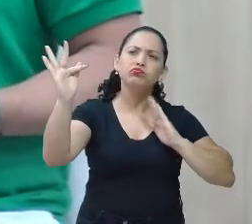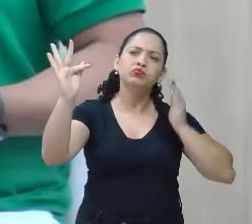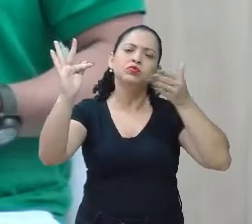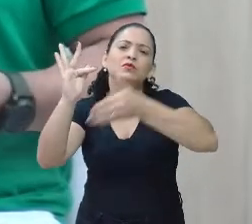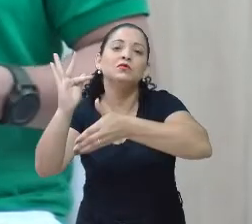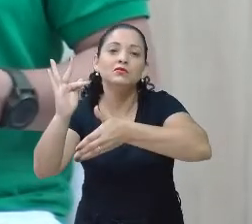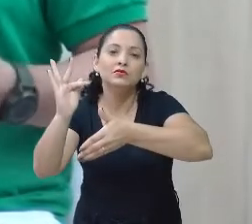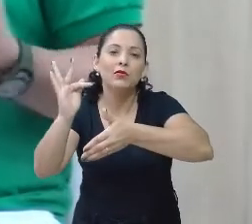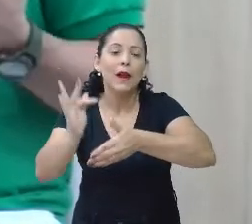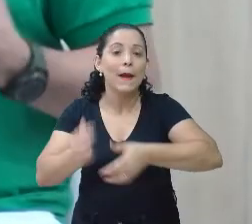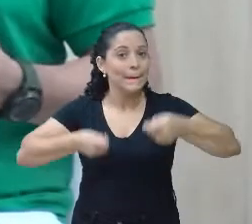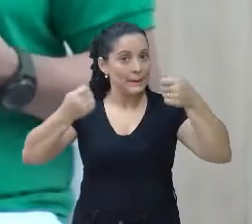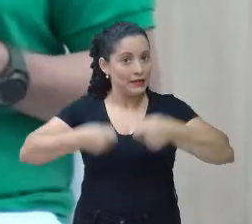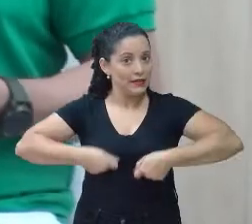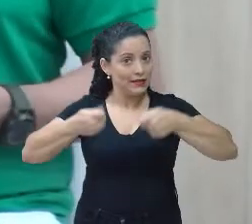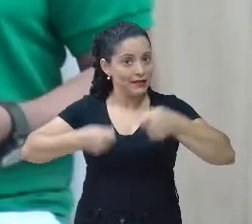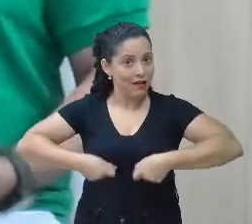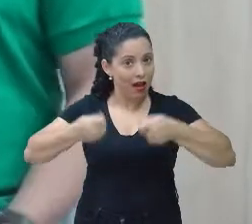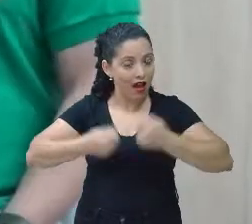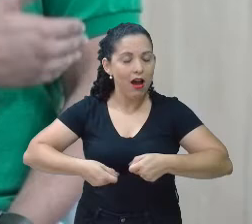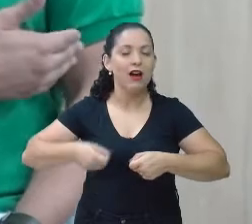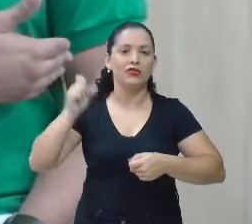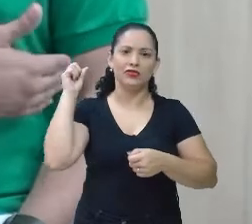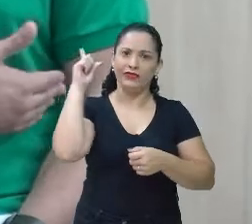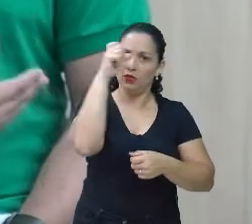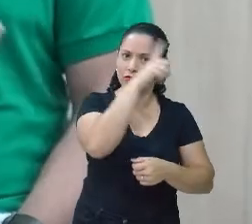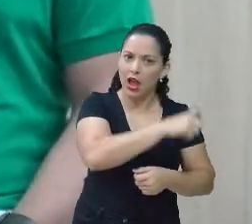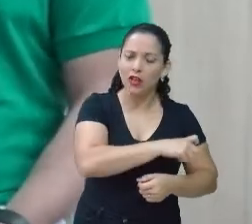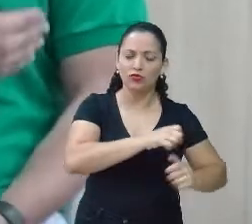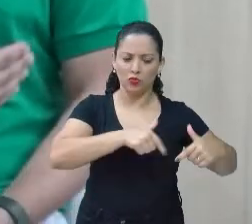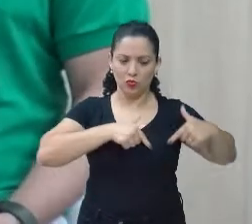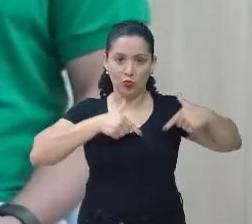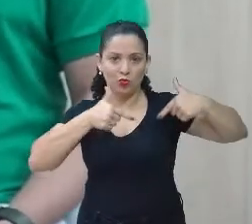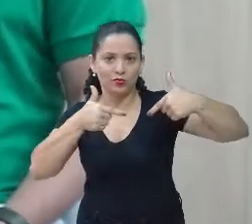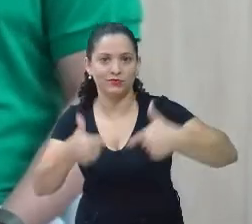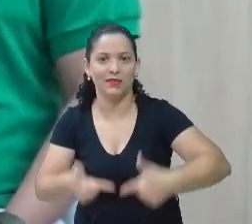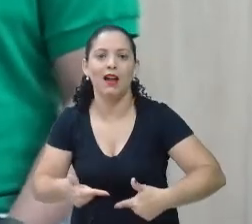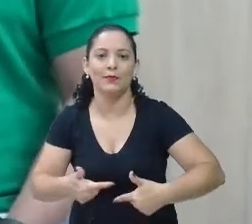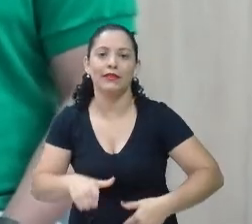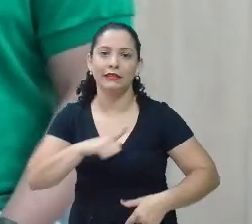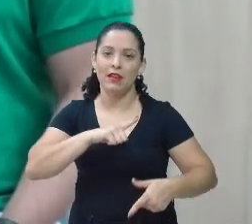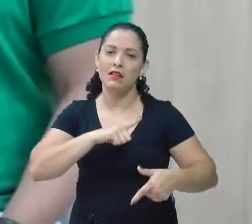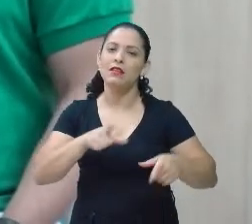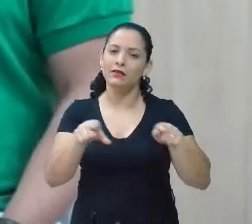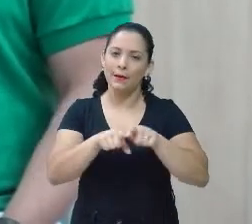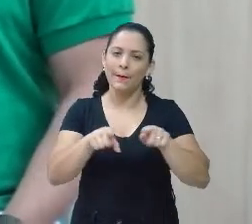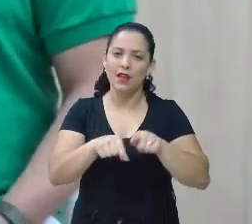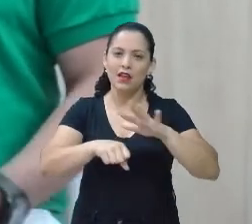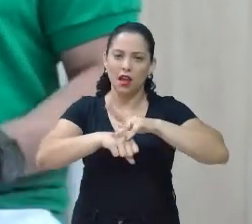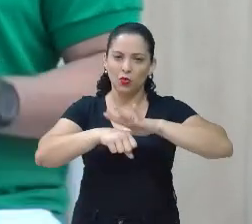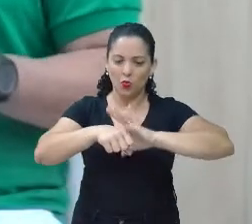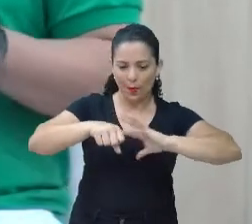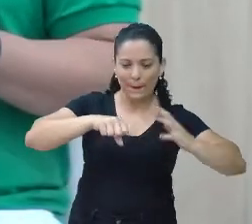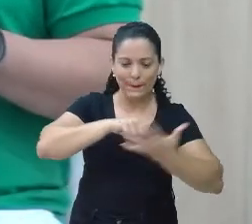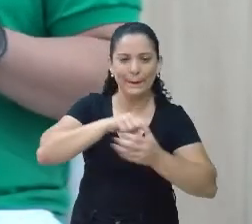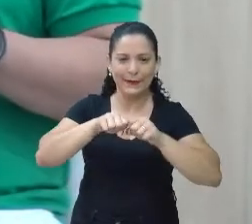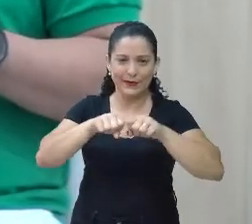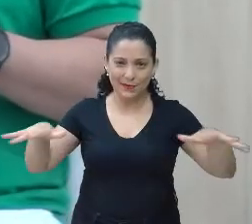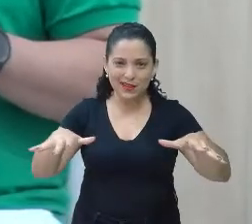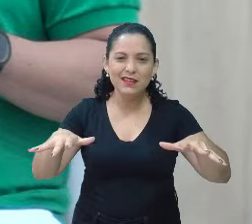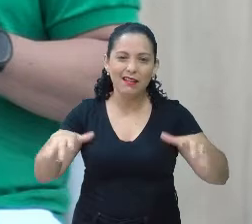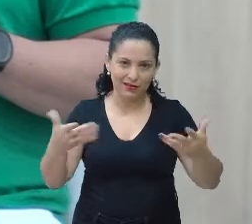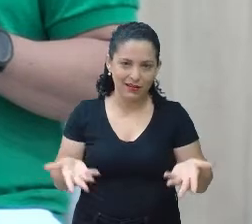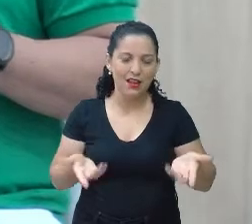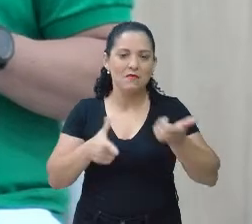preparado, é superar as dificuldades, que a nossa dificuldade principal foi essa pandemia, estamos aqui para superar isso também, tá? Lembrando também que